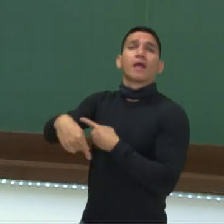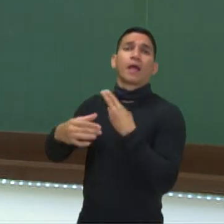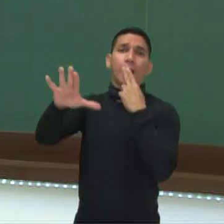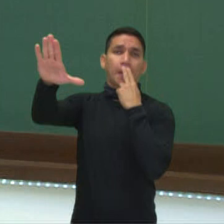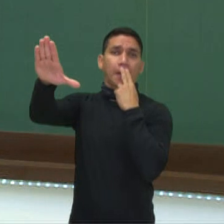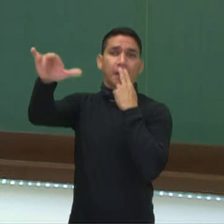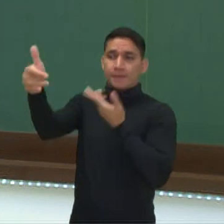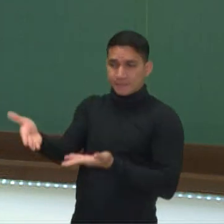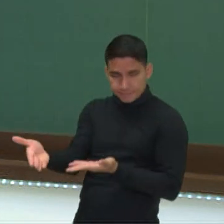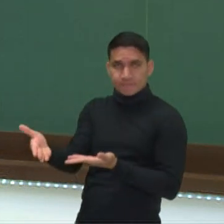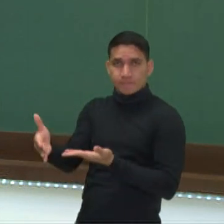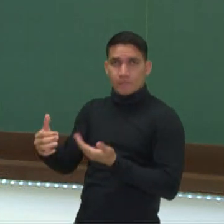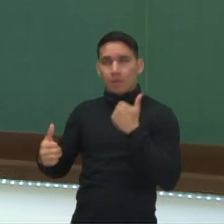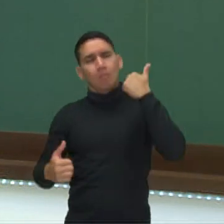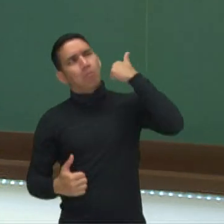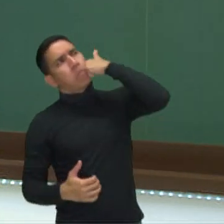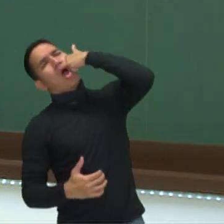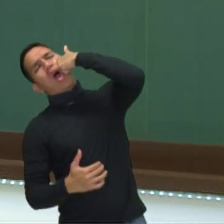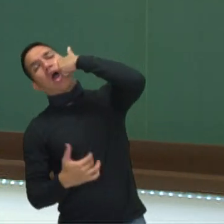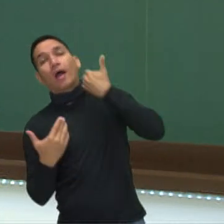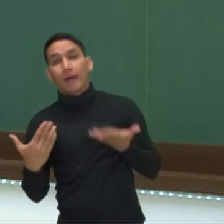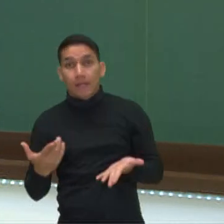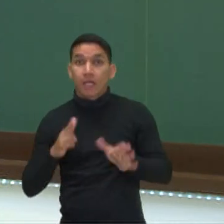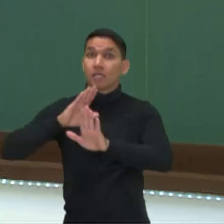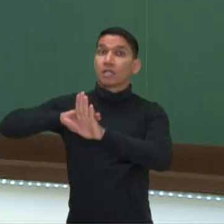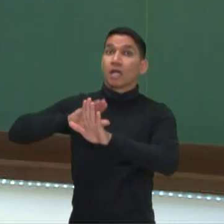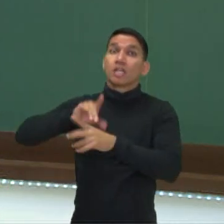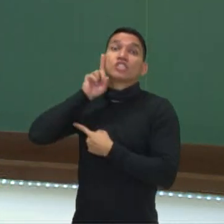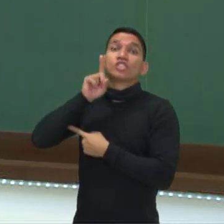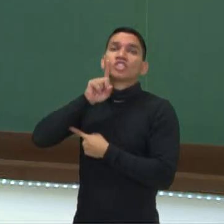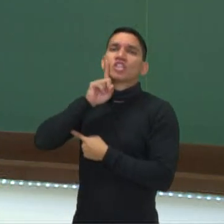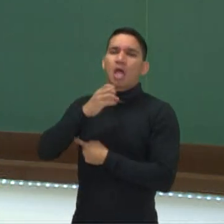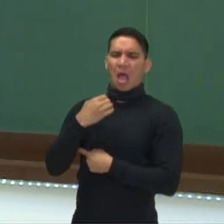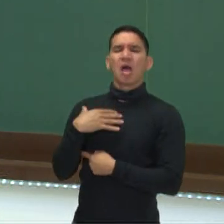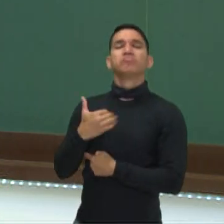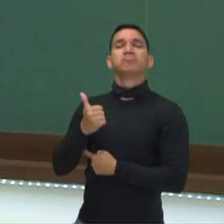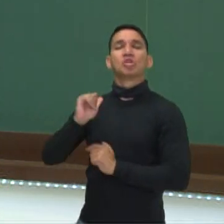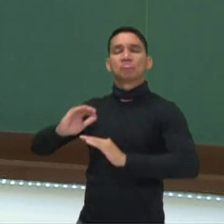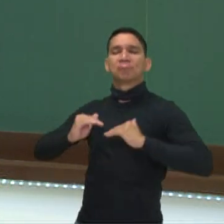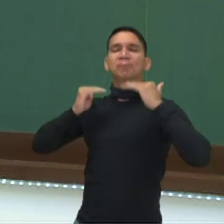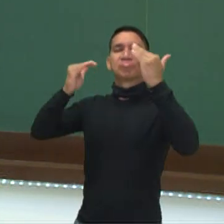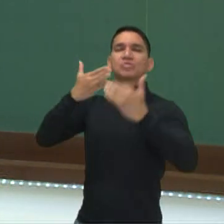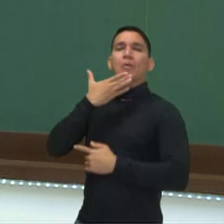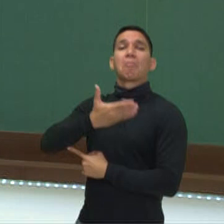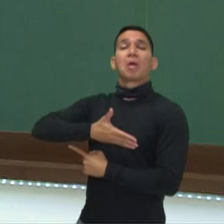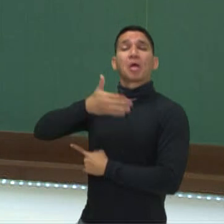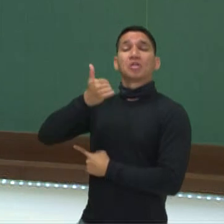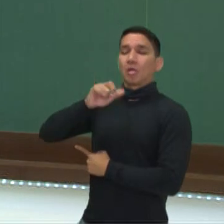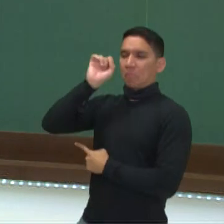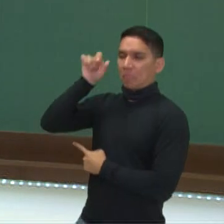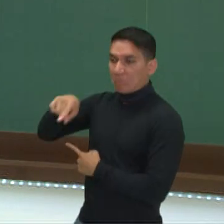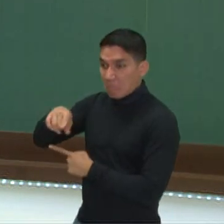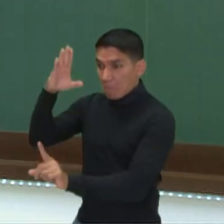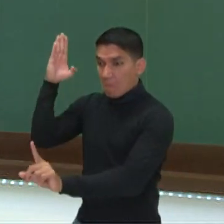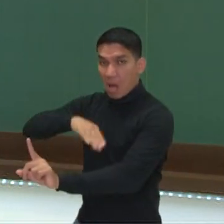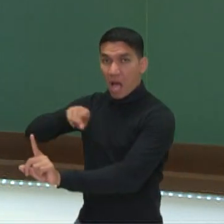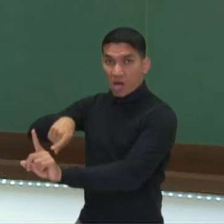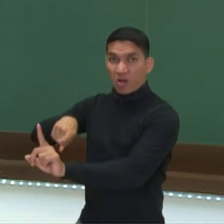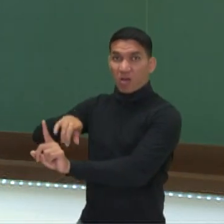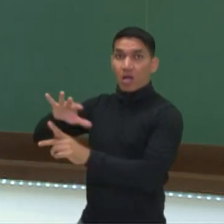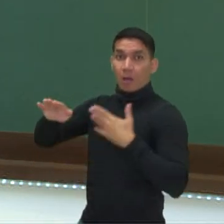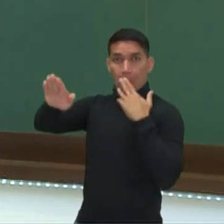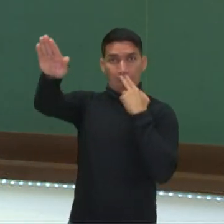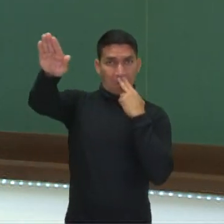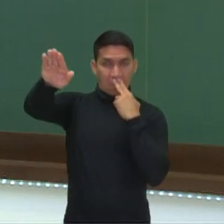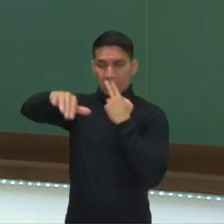caso, Adolf Hitler. Então a ideia de os Estados Unidos serem bonzinhos e estarem derrotando o vilão malvado, o